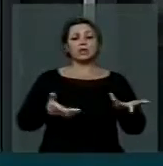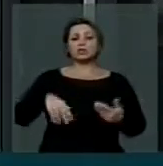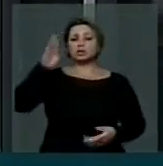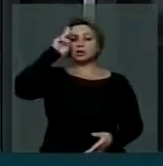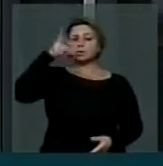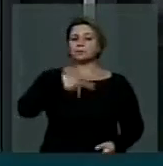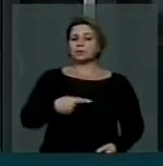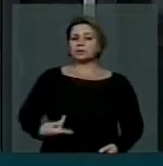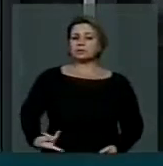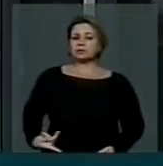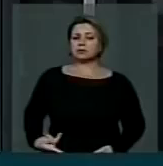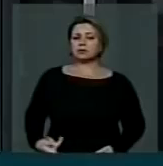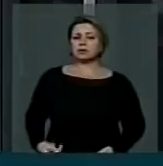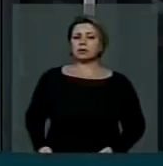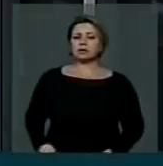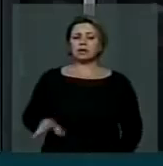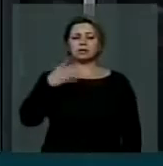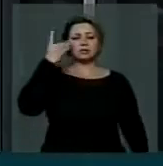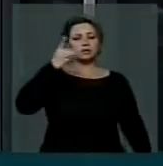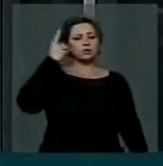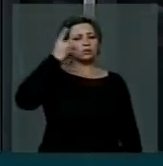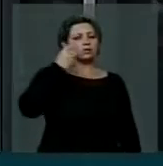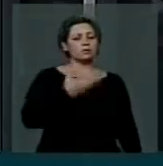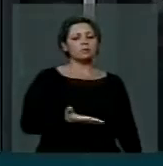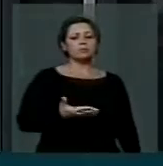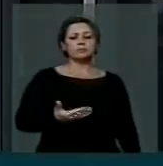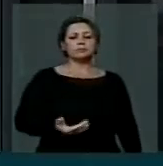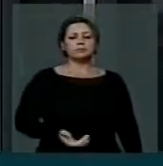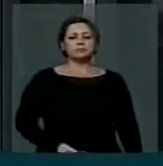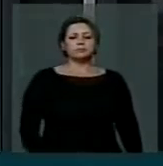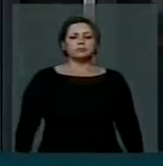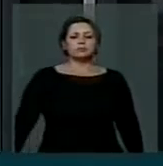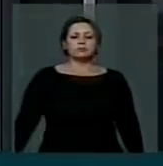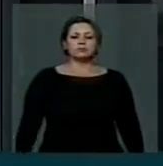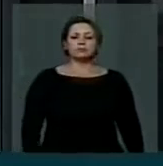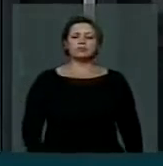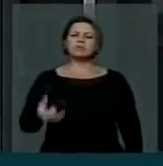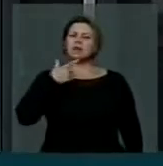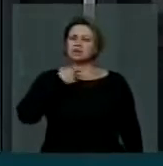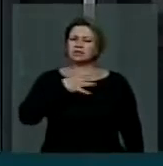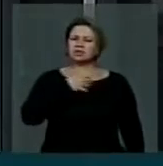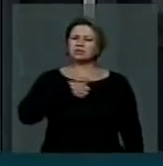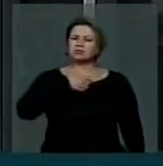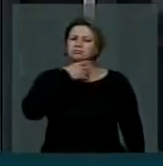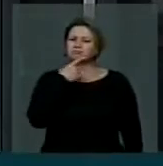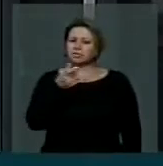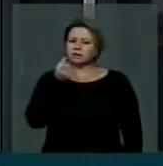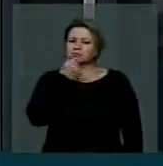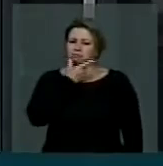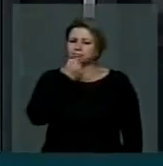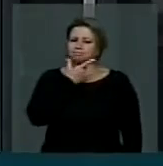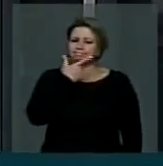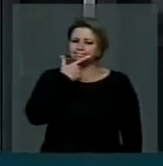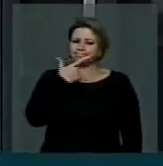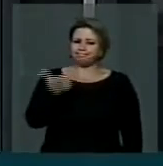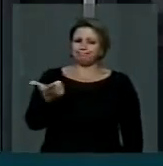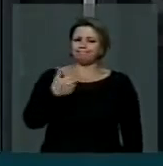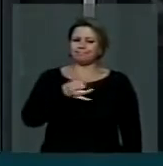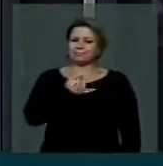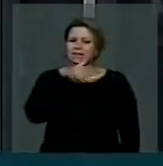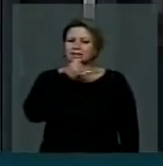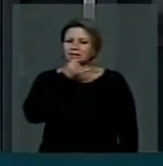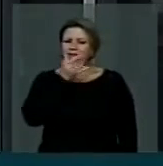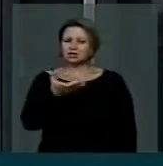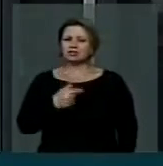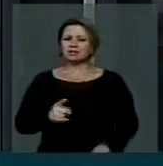presidente, senhoras e senhores deputados, além de dolorosa ironia, a